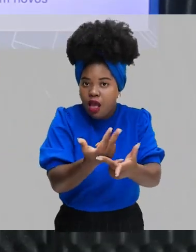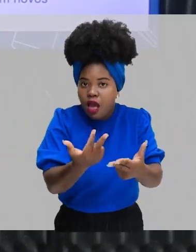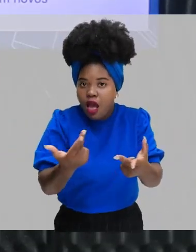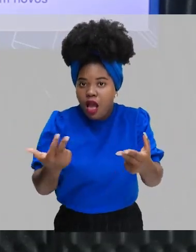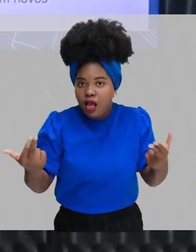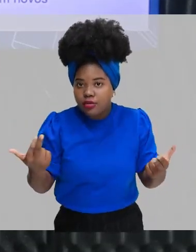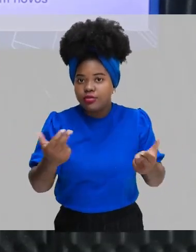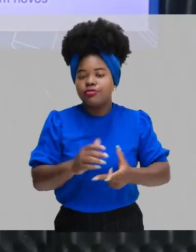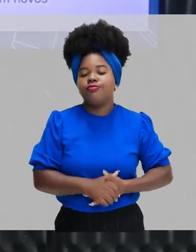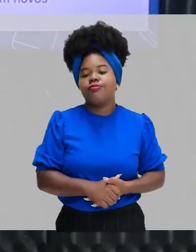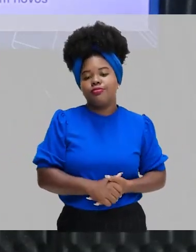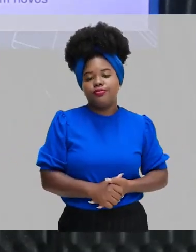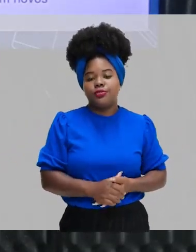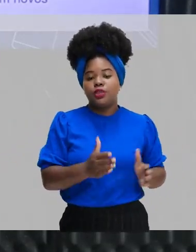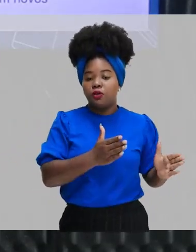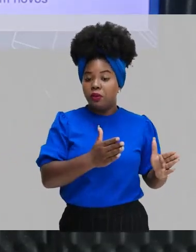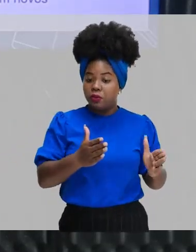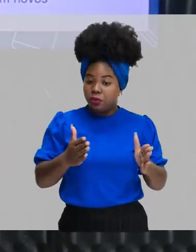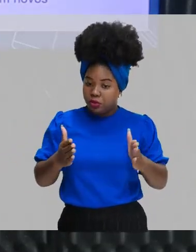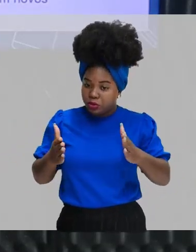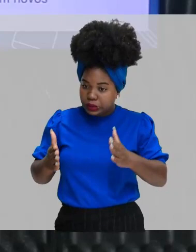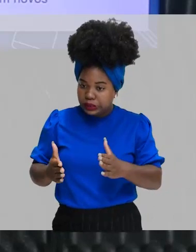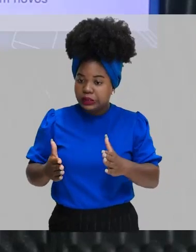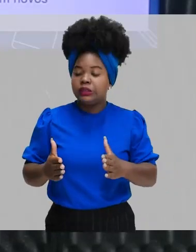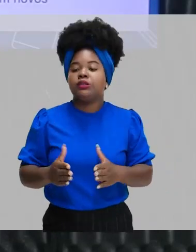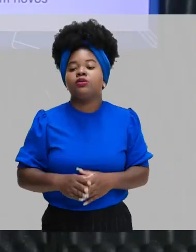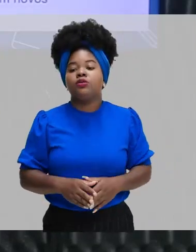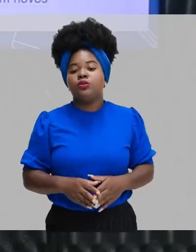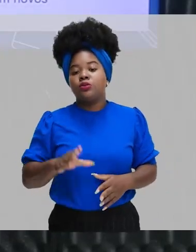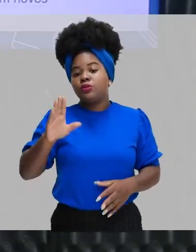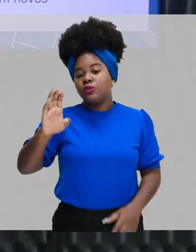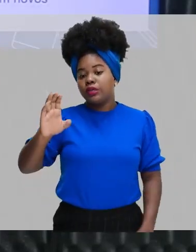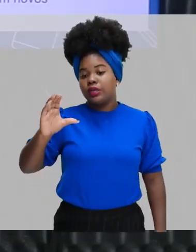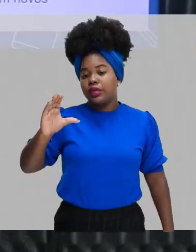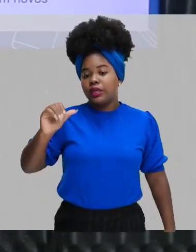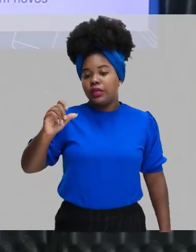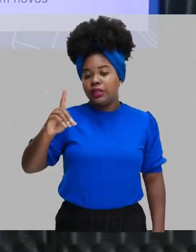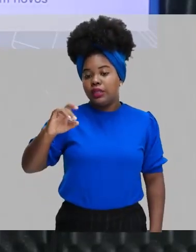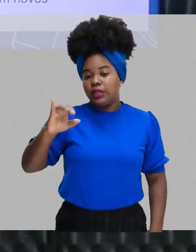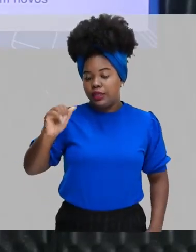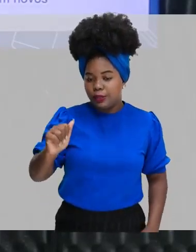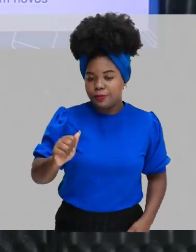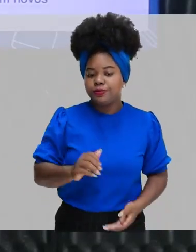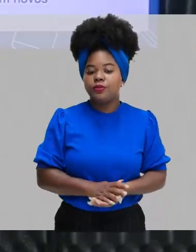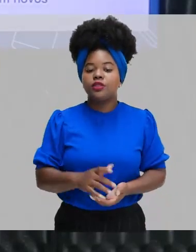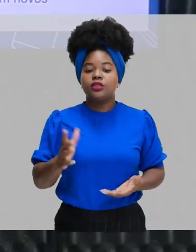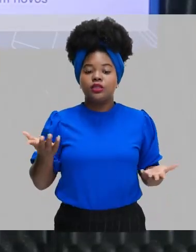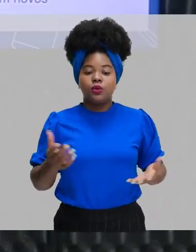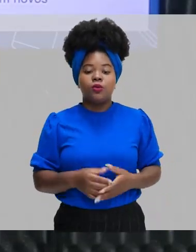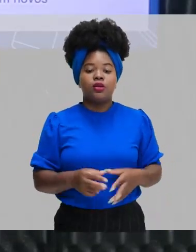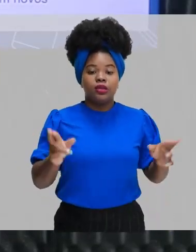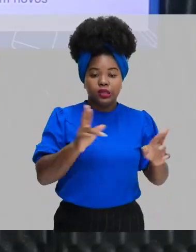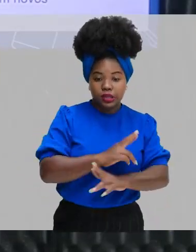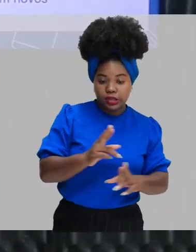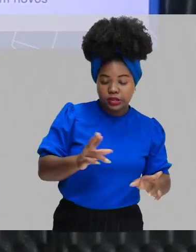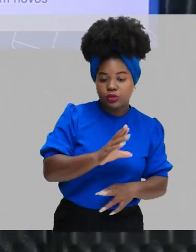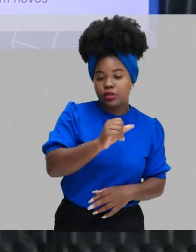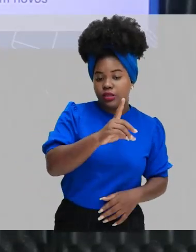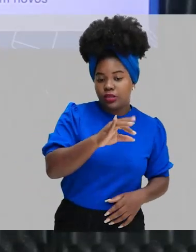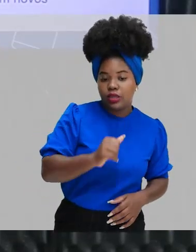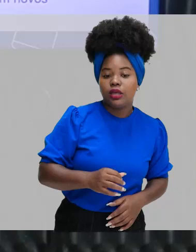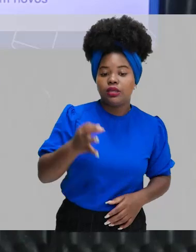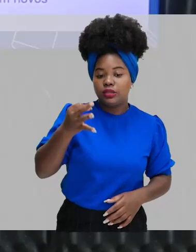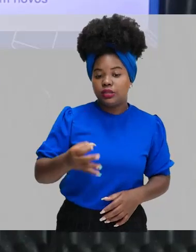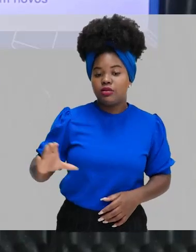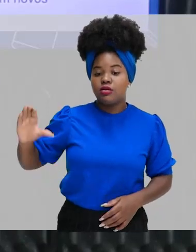Cadeia Ok então por isso que nesse treo quando fala de reação em cadeia a alternativa correta